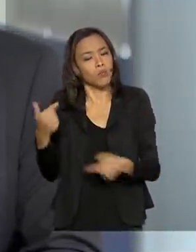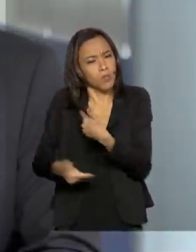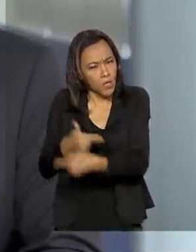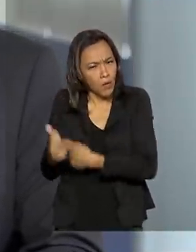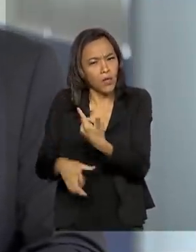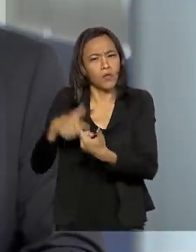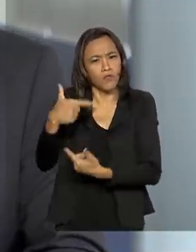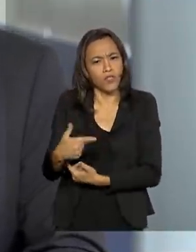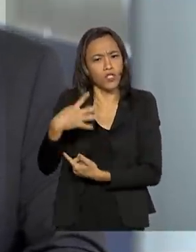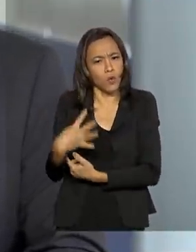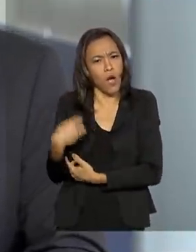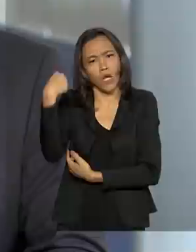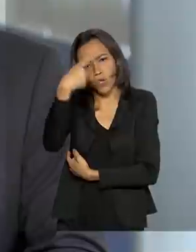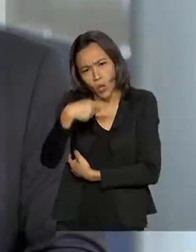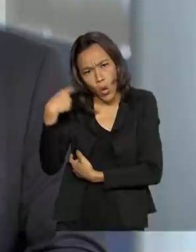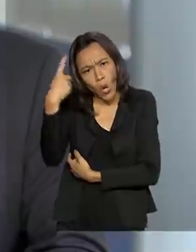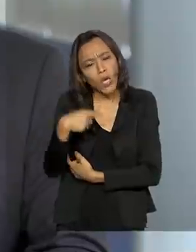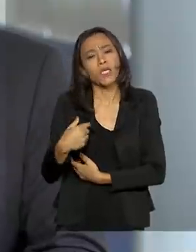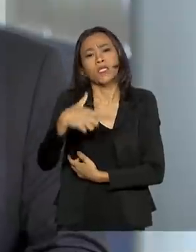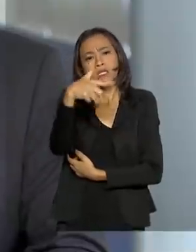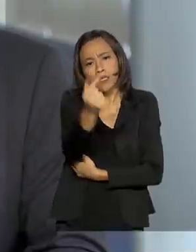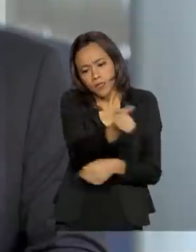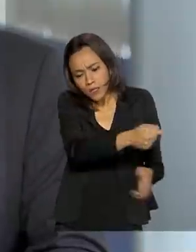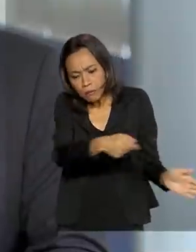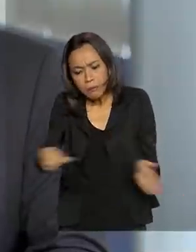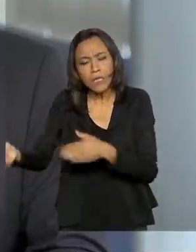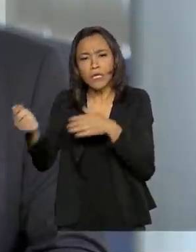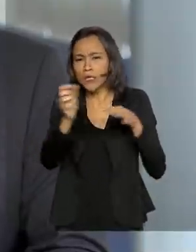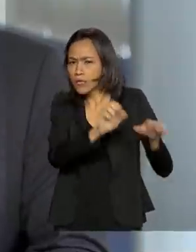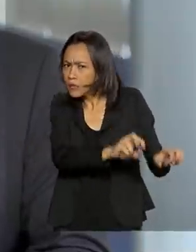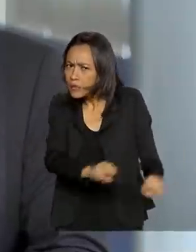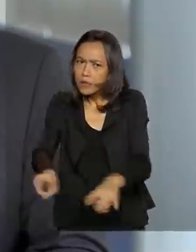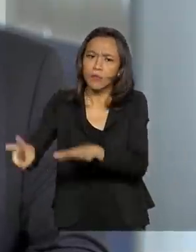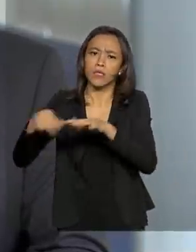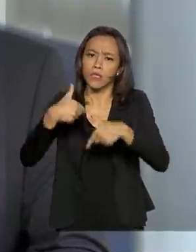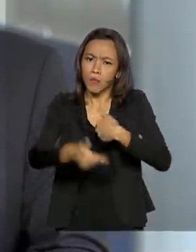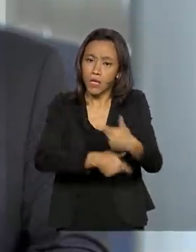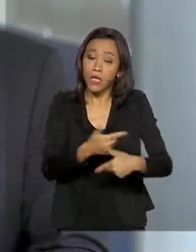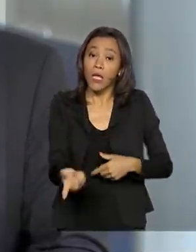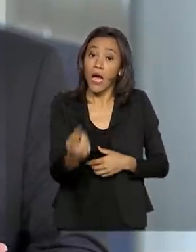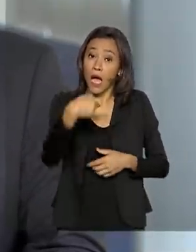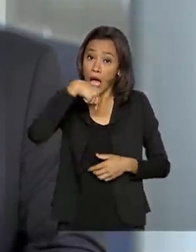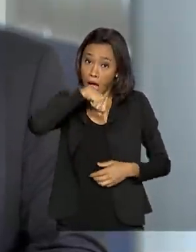horas por dia, 7 dias por semana, com todos os atores. A Petrobras